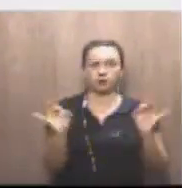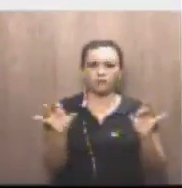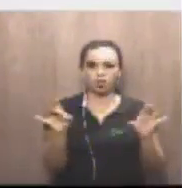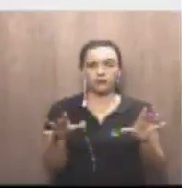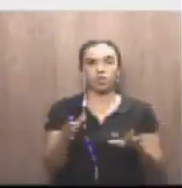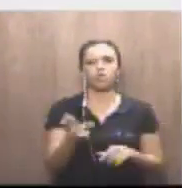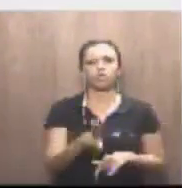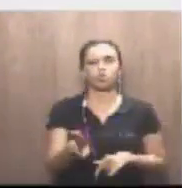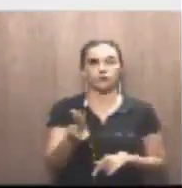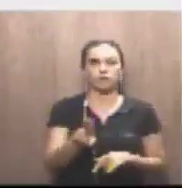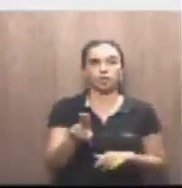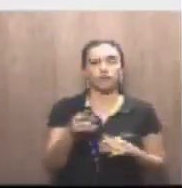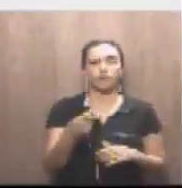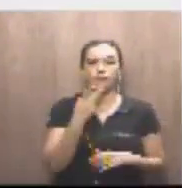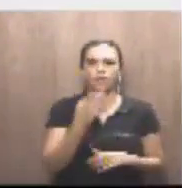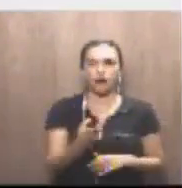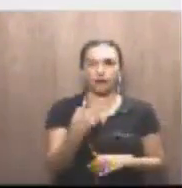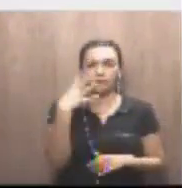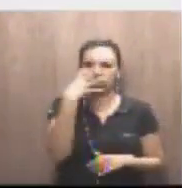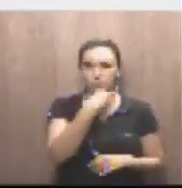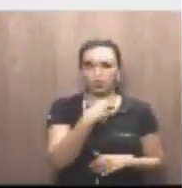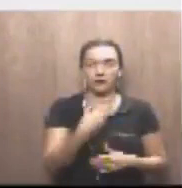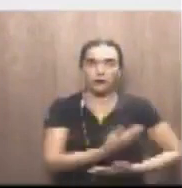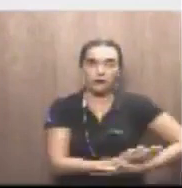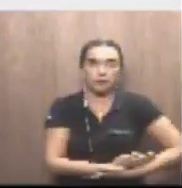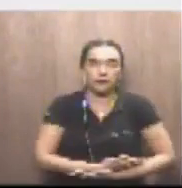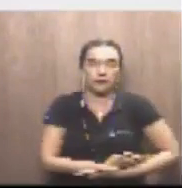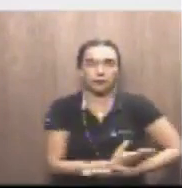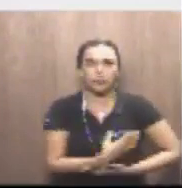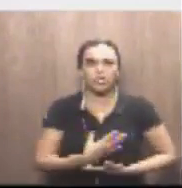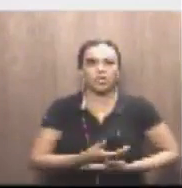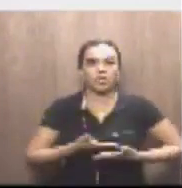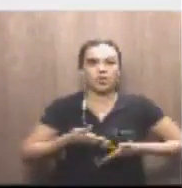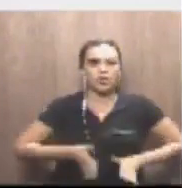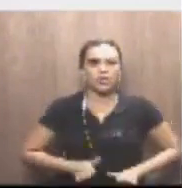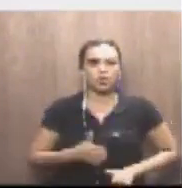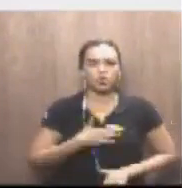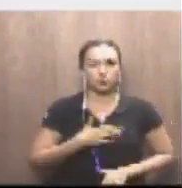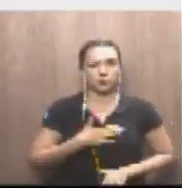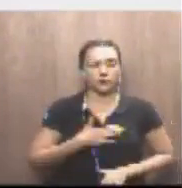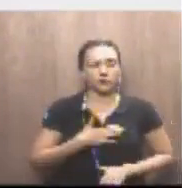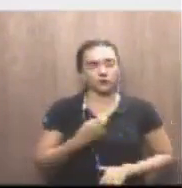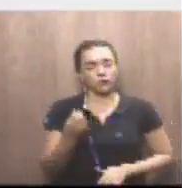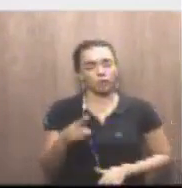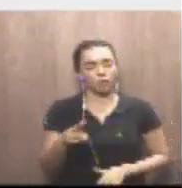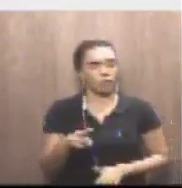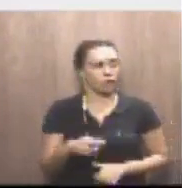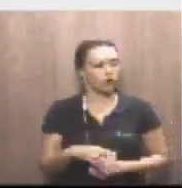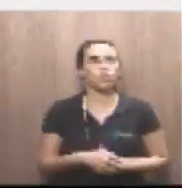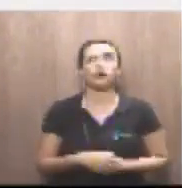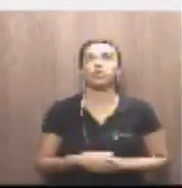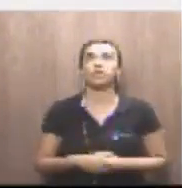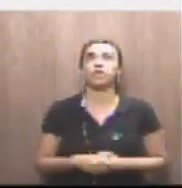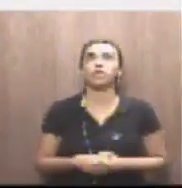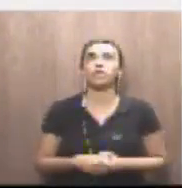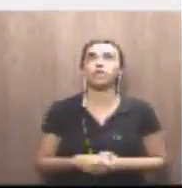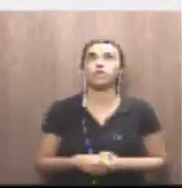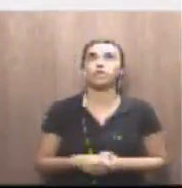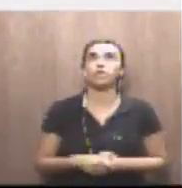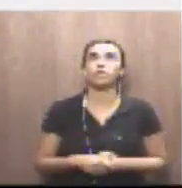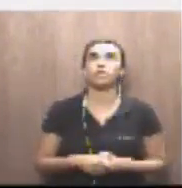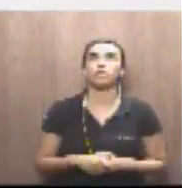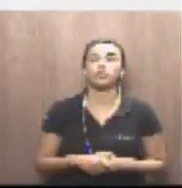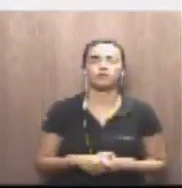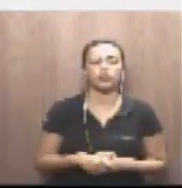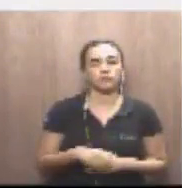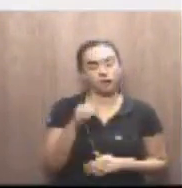que usava uma expressão muito bonitinha, que bebê nasce comigo, semigo e apesar de migo. Mas